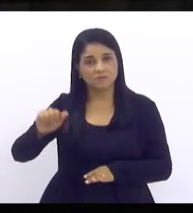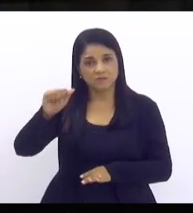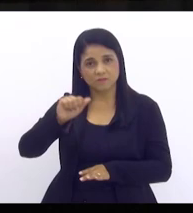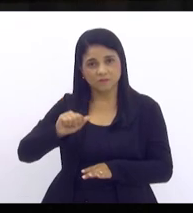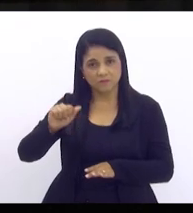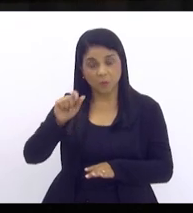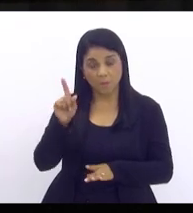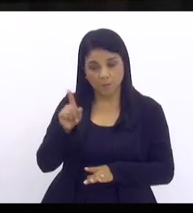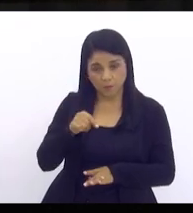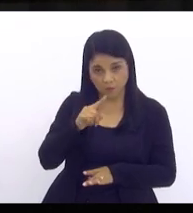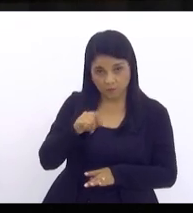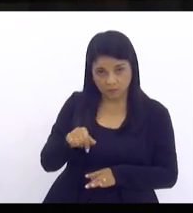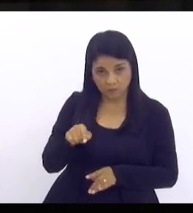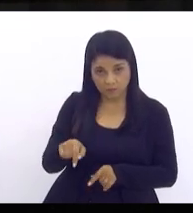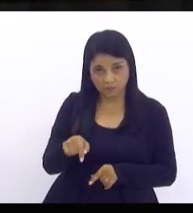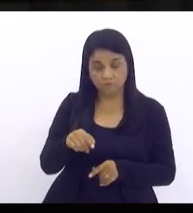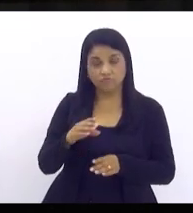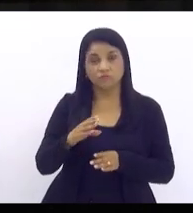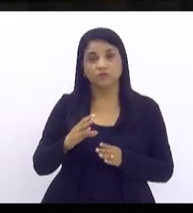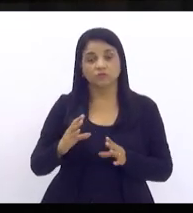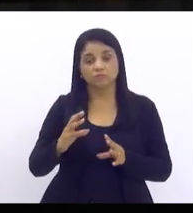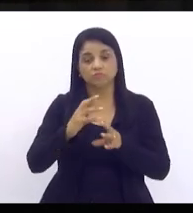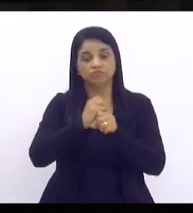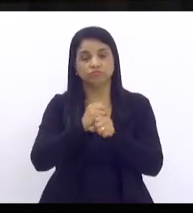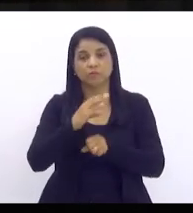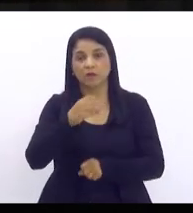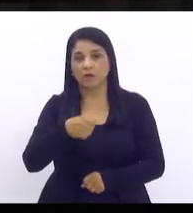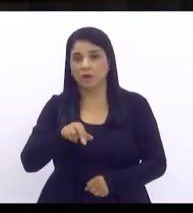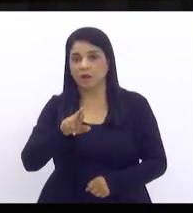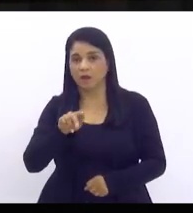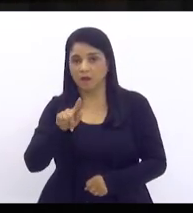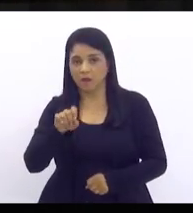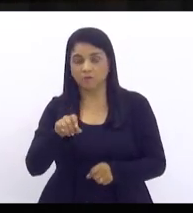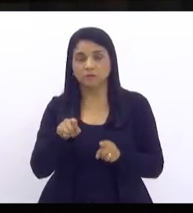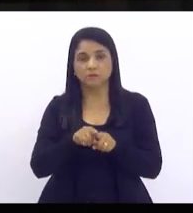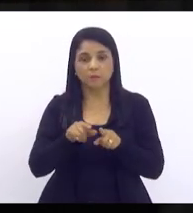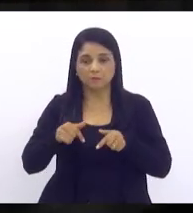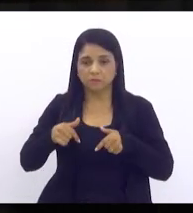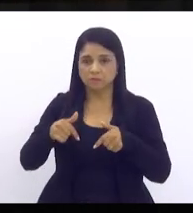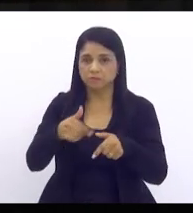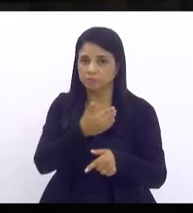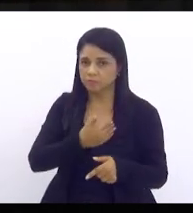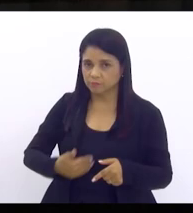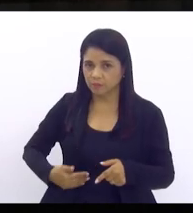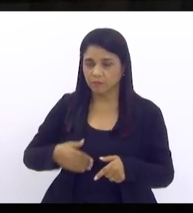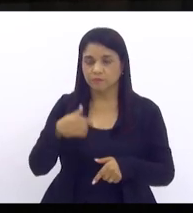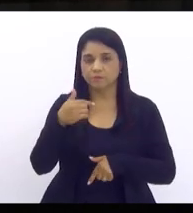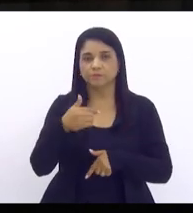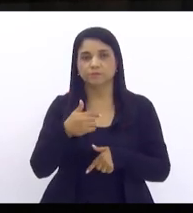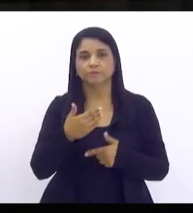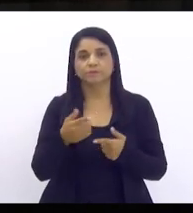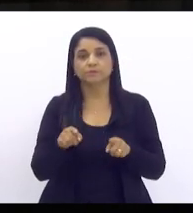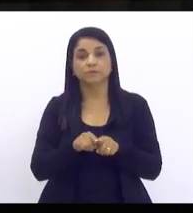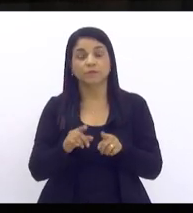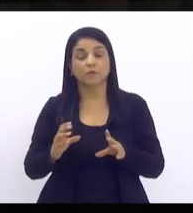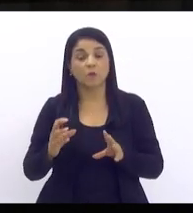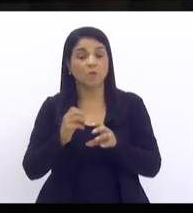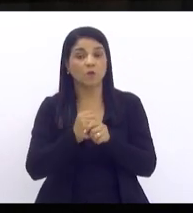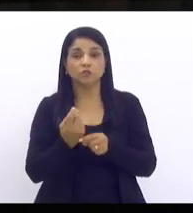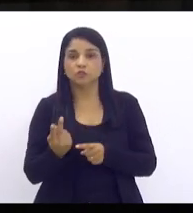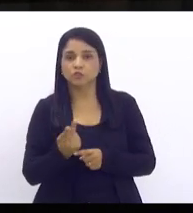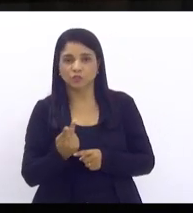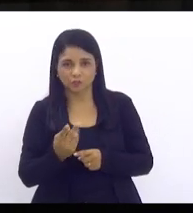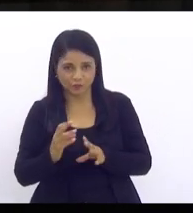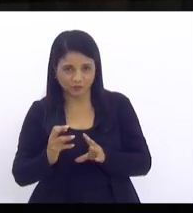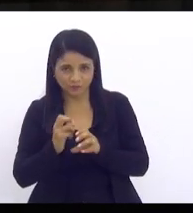entre proibição da acumulação de cargos e a eficiência do serviço público é que a acumulação de cargos por um servidor fará